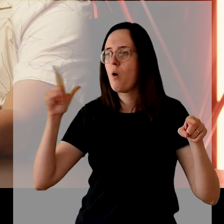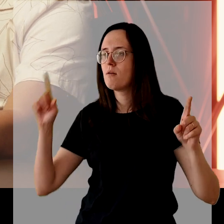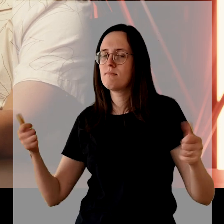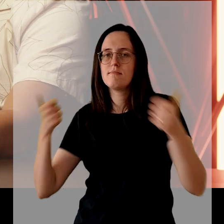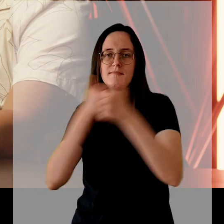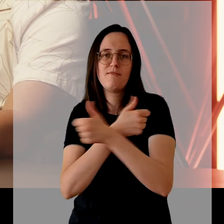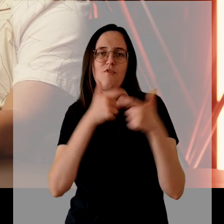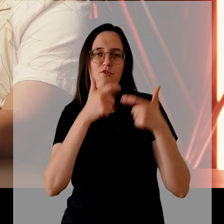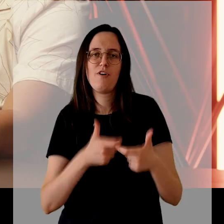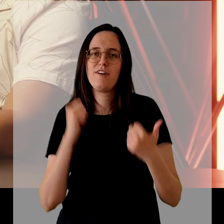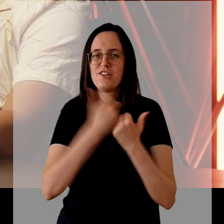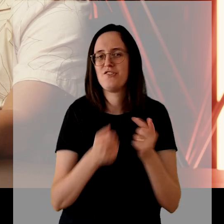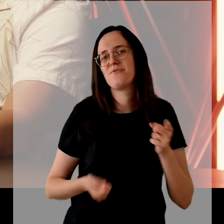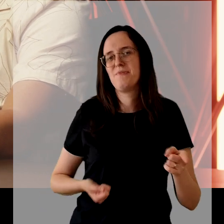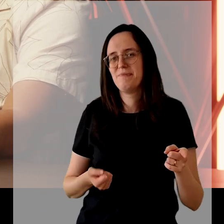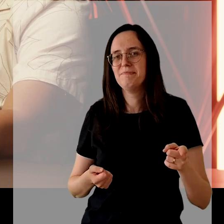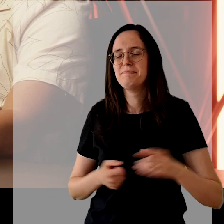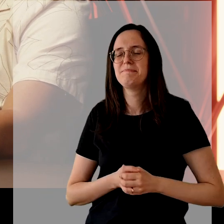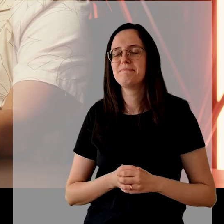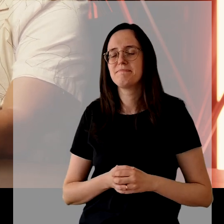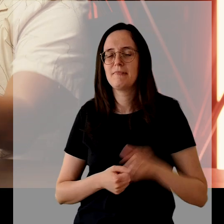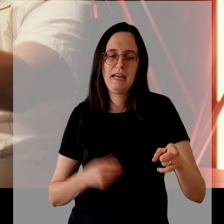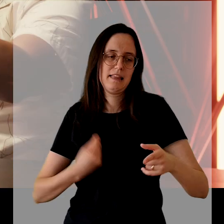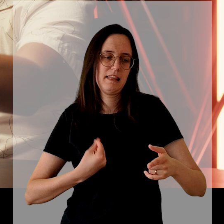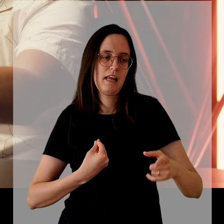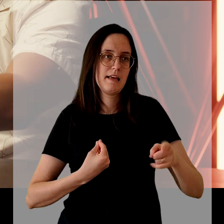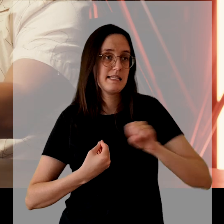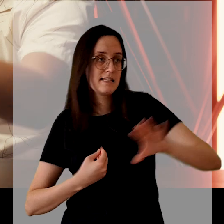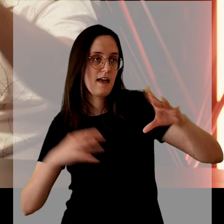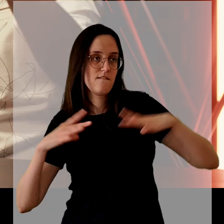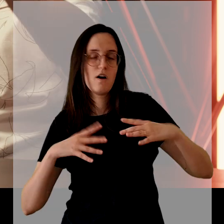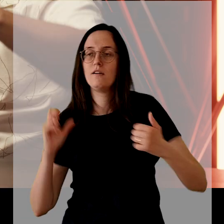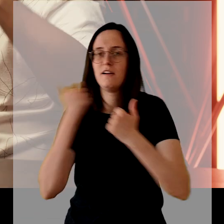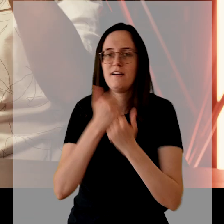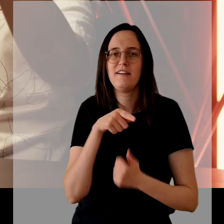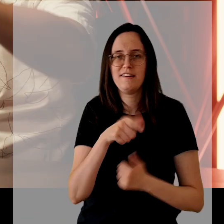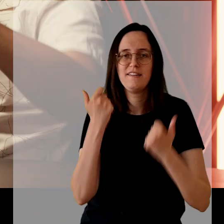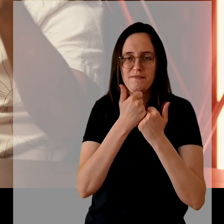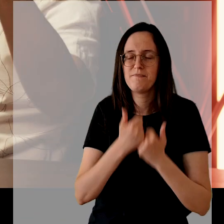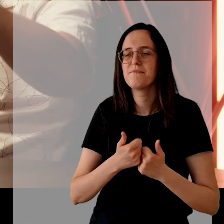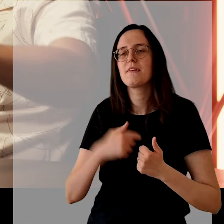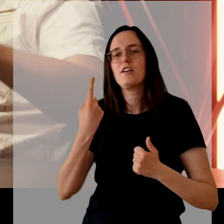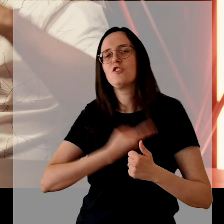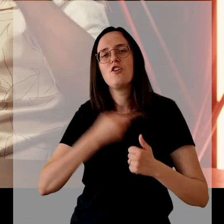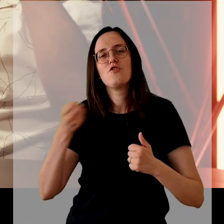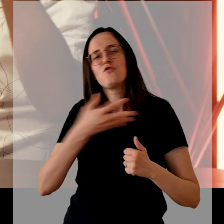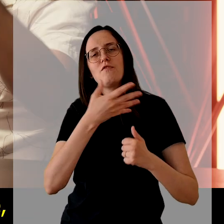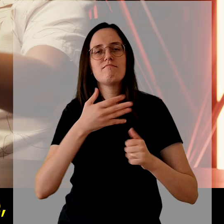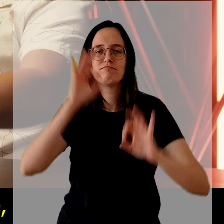entrava uma outra pessoa para cobrir a folga da pessoa que estava de folga, né? Então, a gente foi fazendo esse regime de